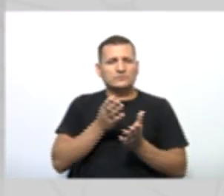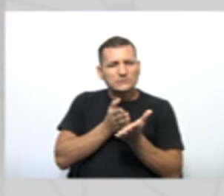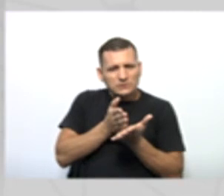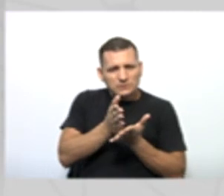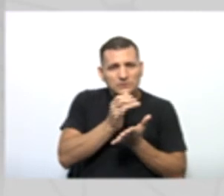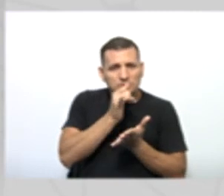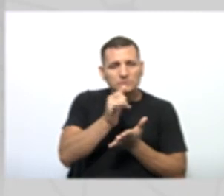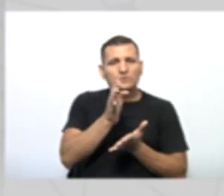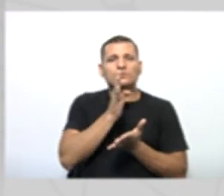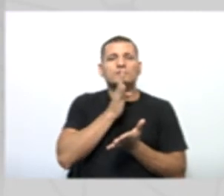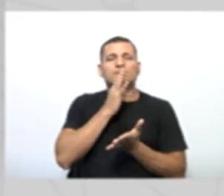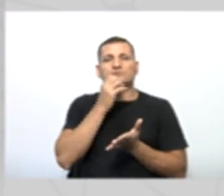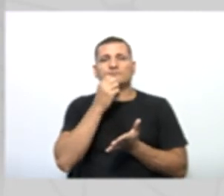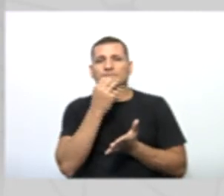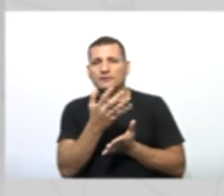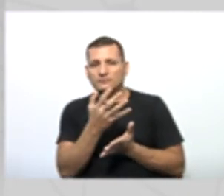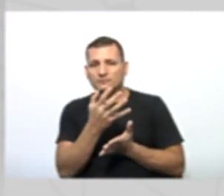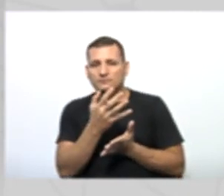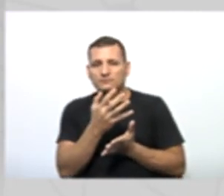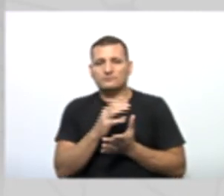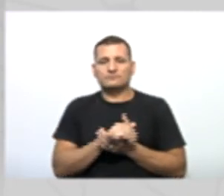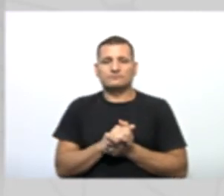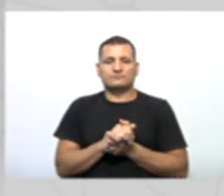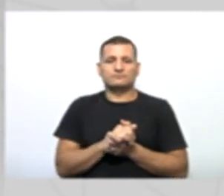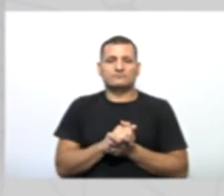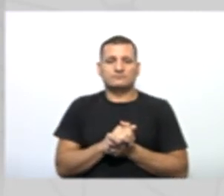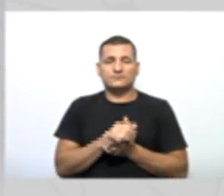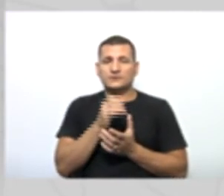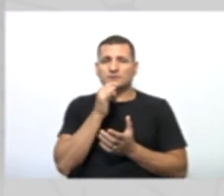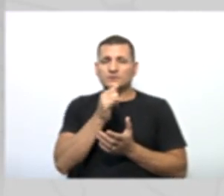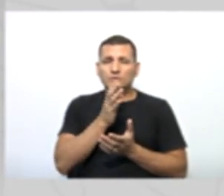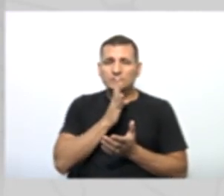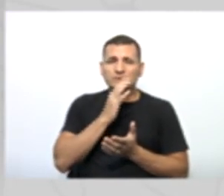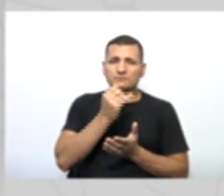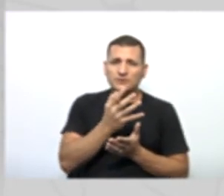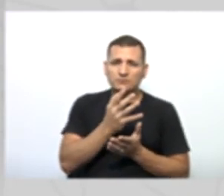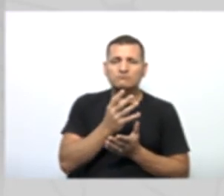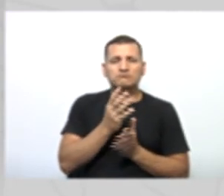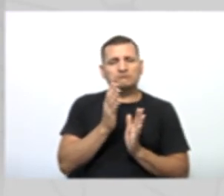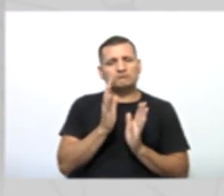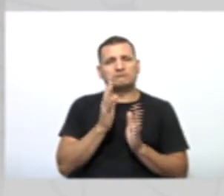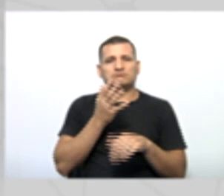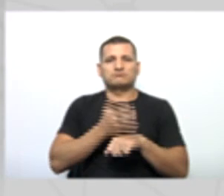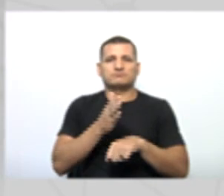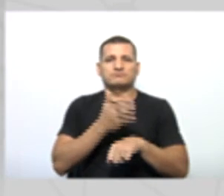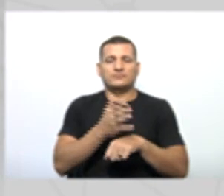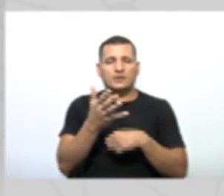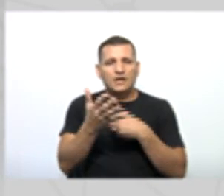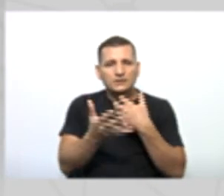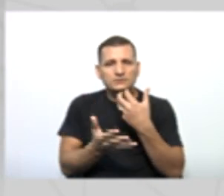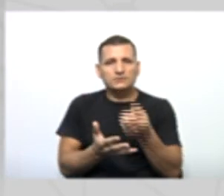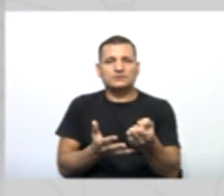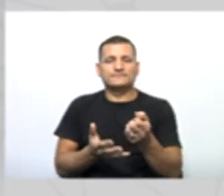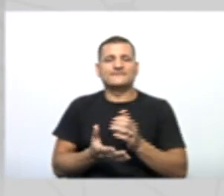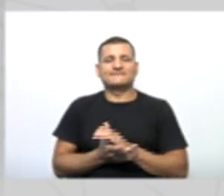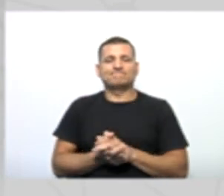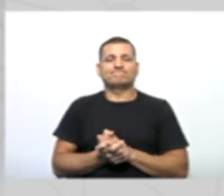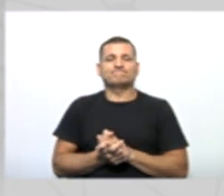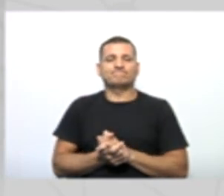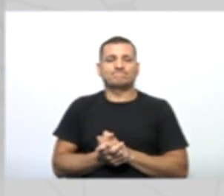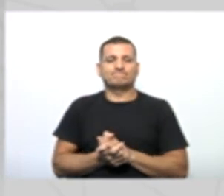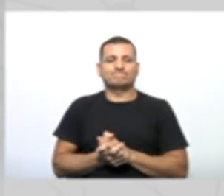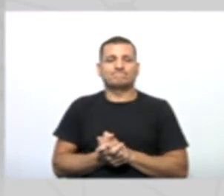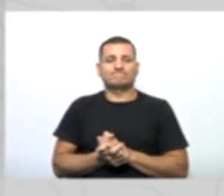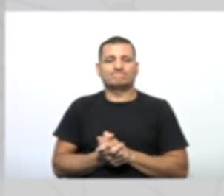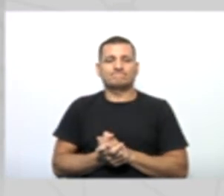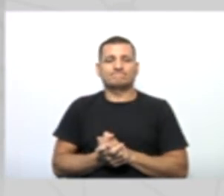e, conhecendo, não pode deixar de praticá-lo. E agora, professor? Essa daqui está